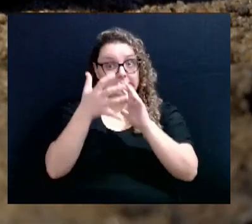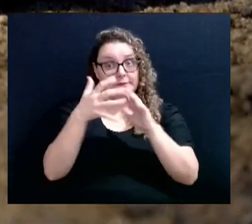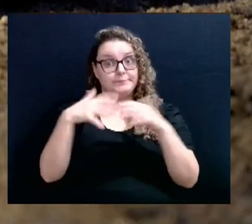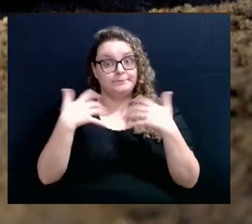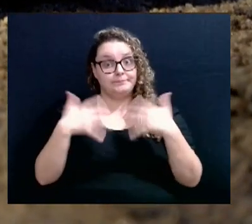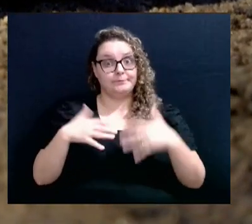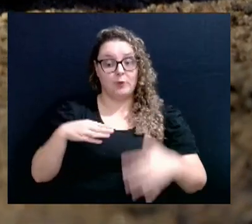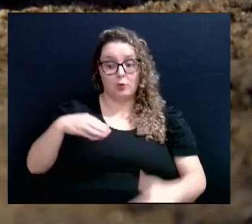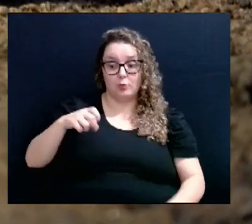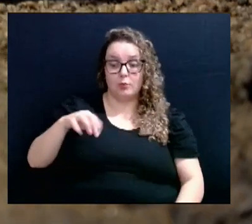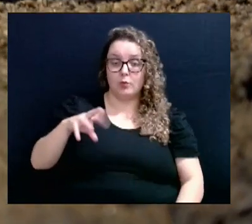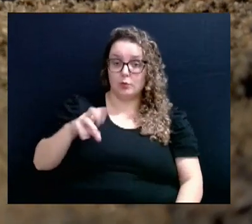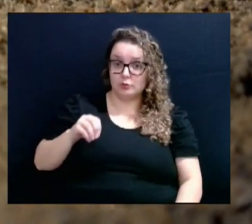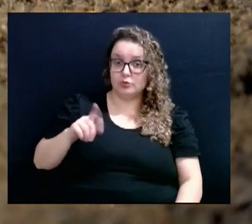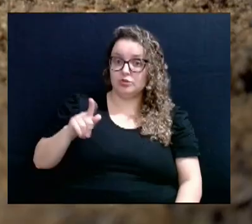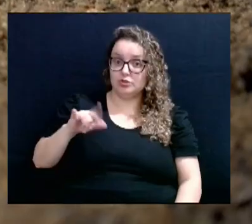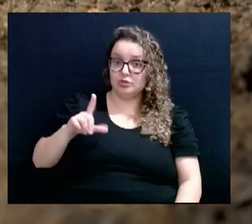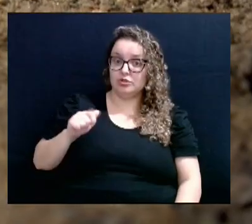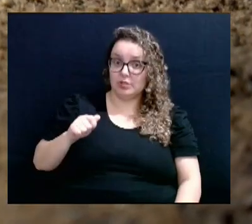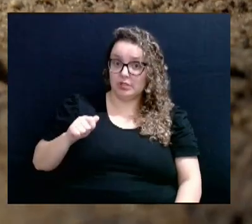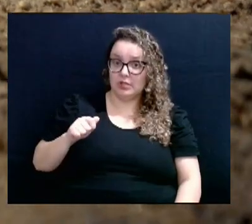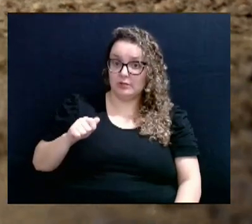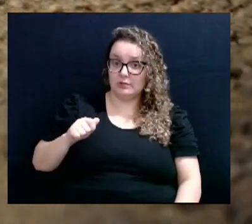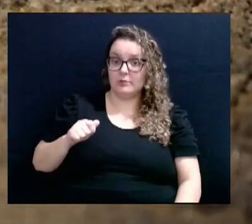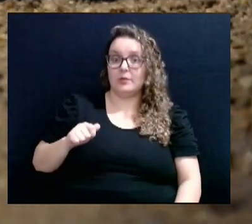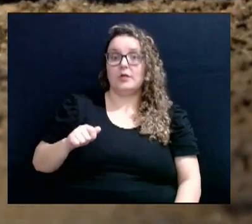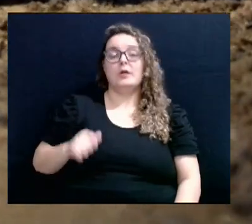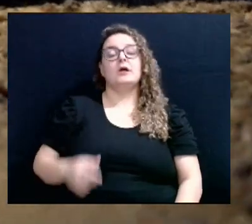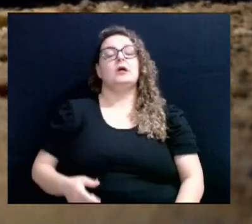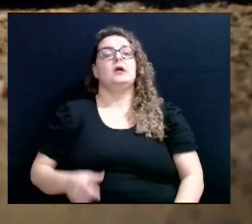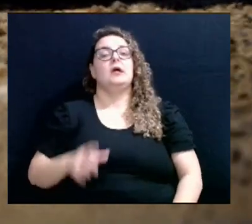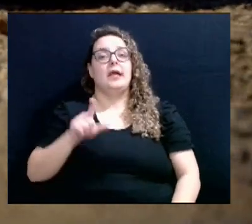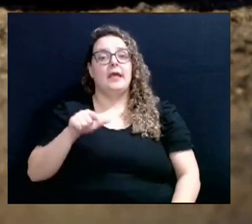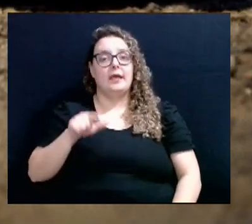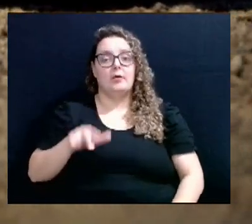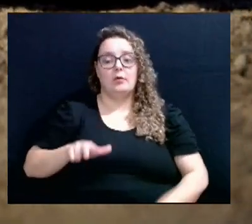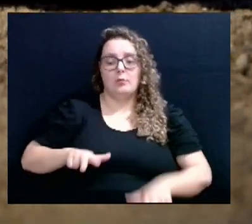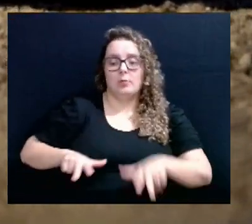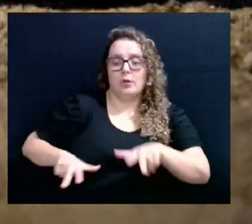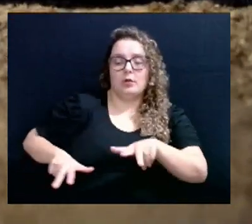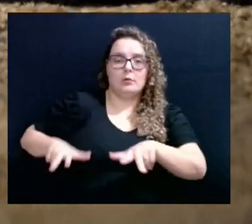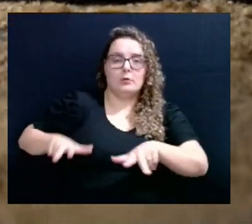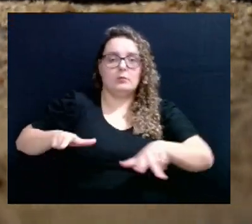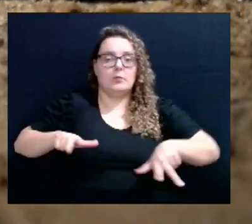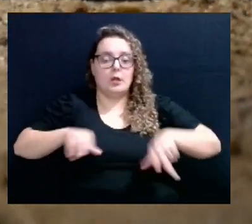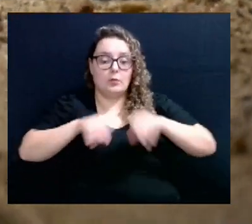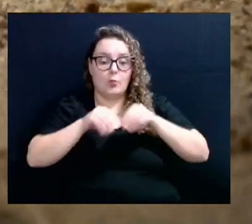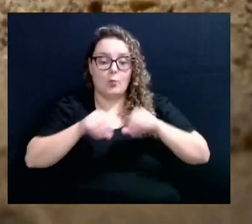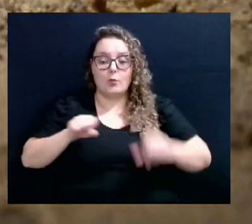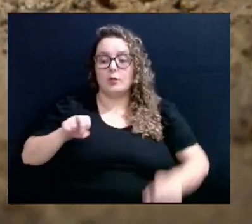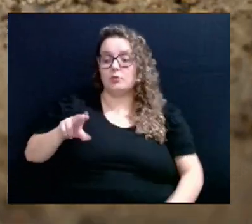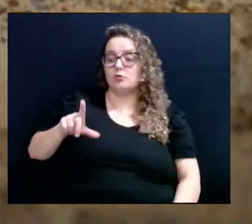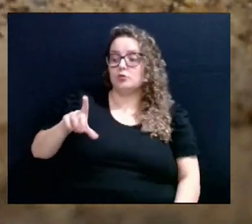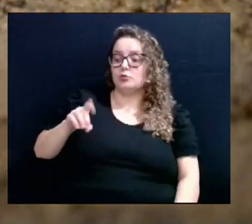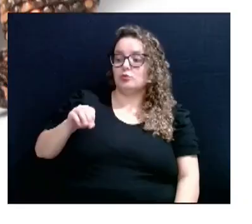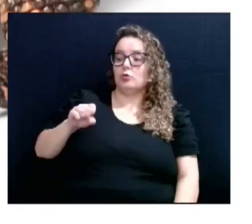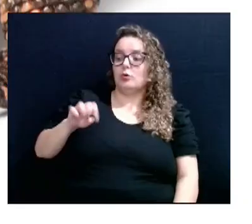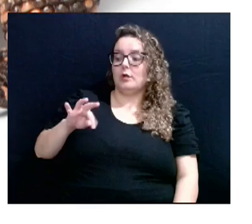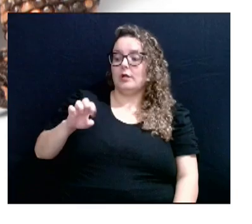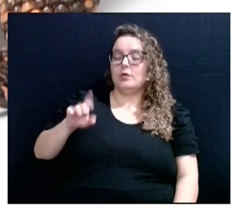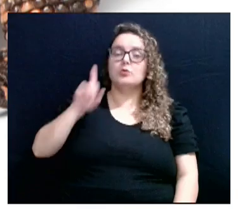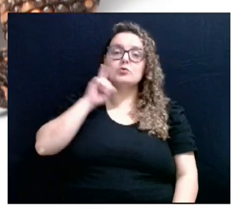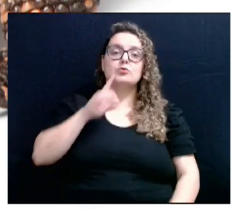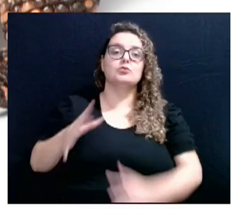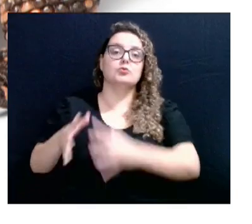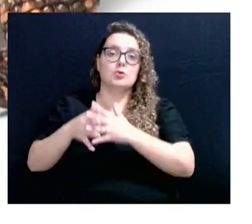Gila, Eloderma suspectum, um lagarto nativo dos desertos do sudoeste dos Estados Unidos e do norte do México,